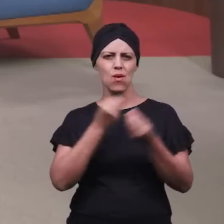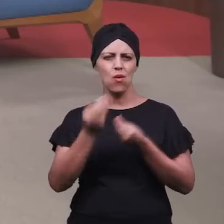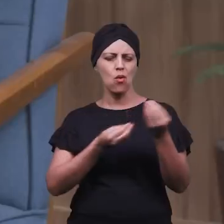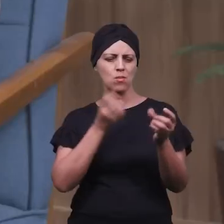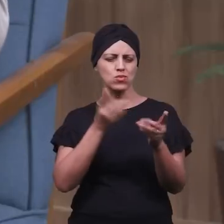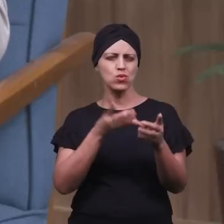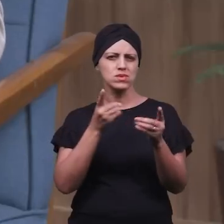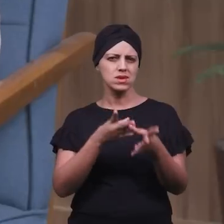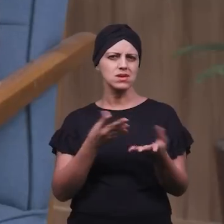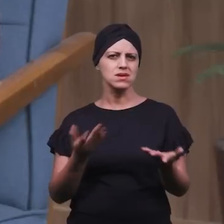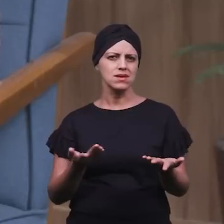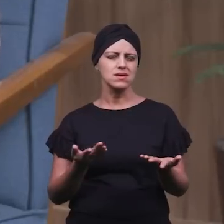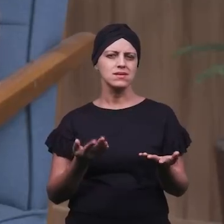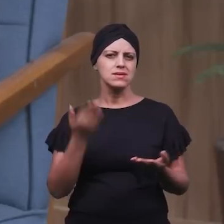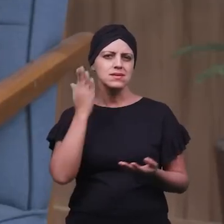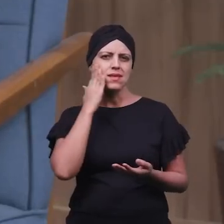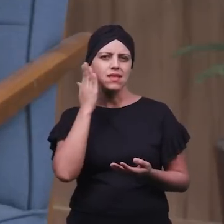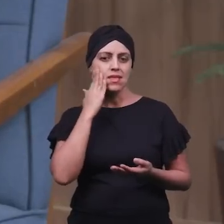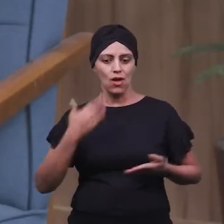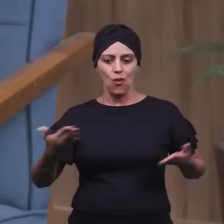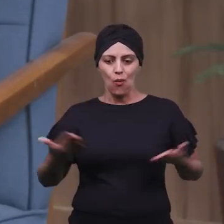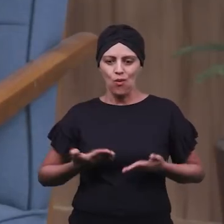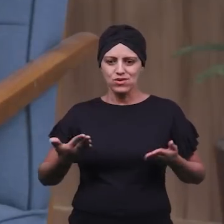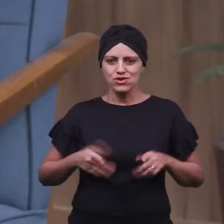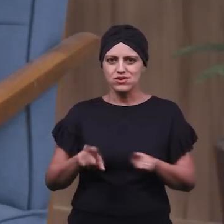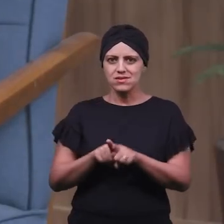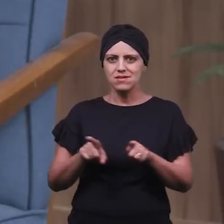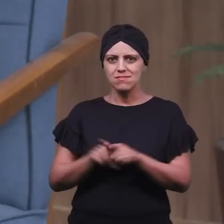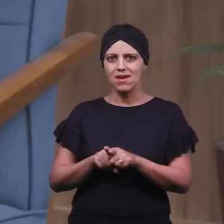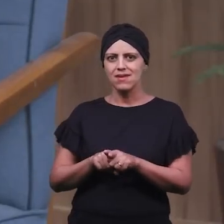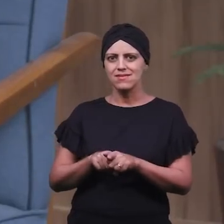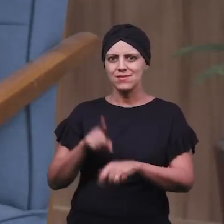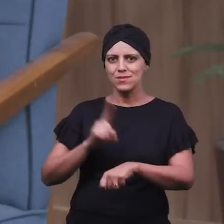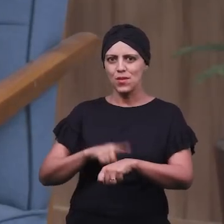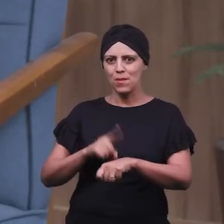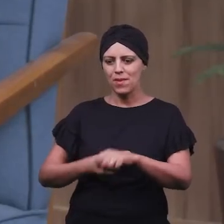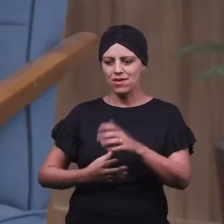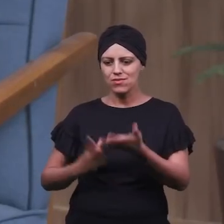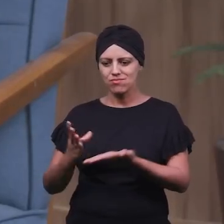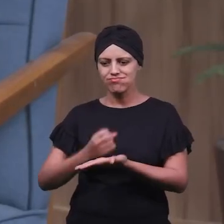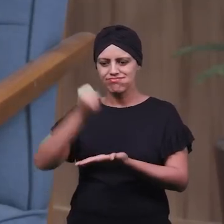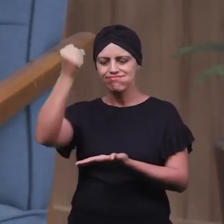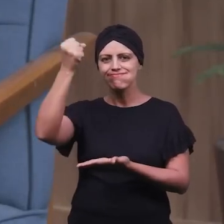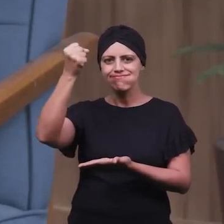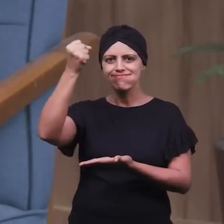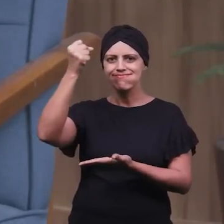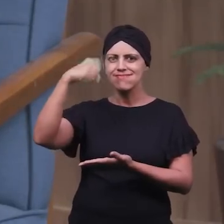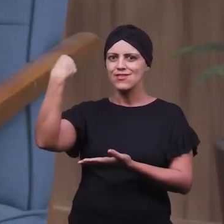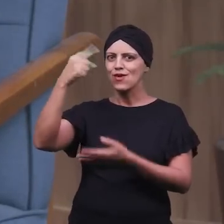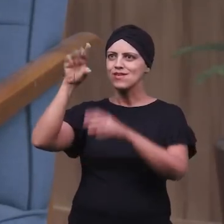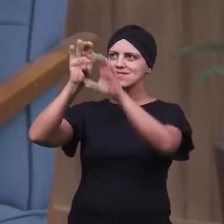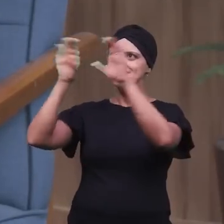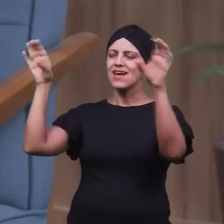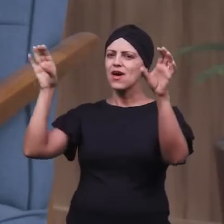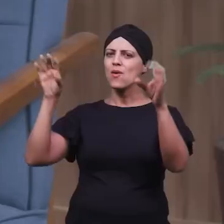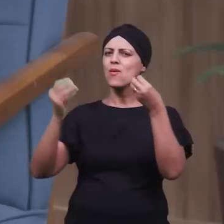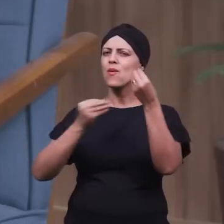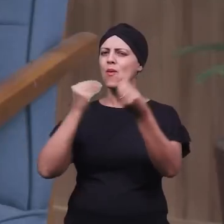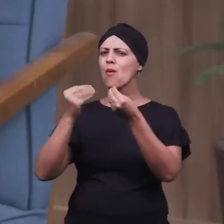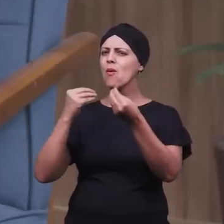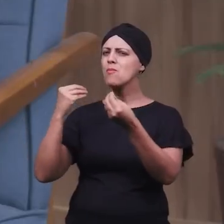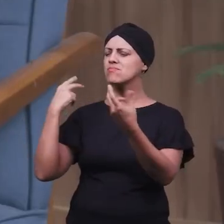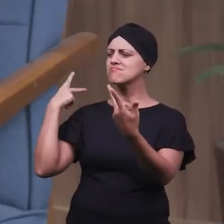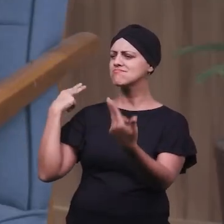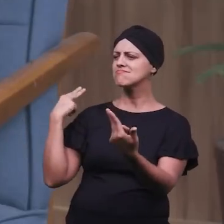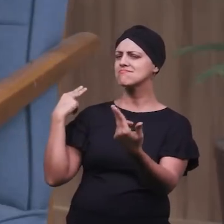doutrina, claro, aplicando profeticamente a igreja nesse momento da saída deste mundo para a Terra Prometida, para Canaã